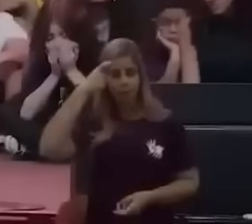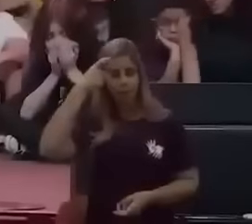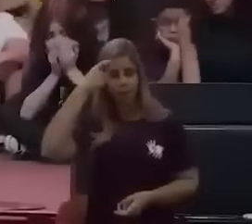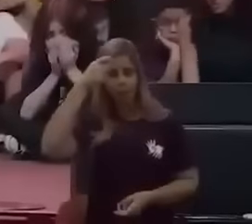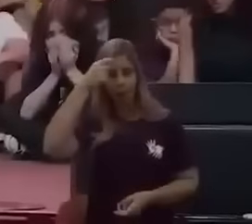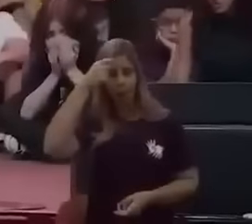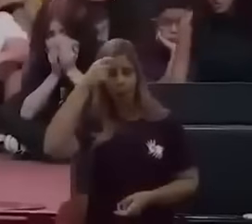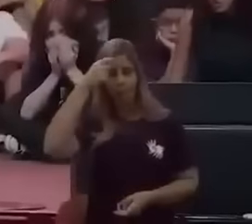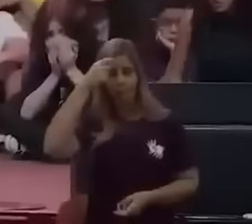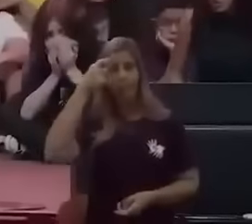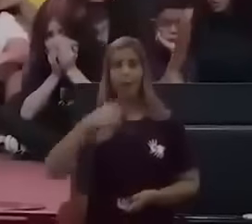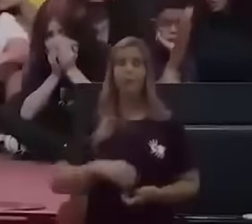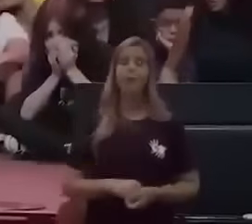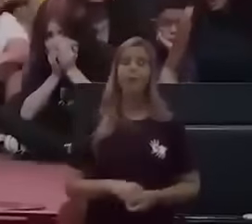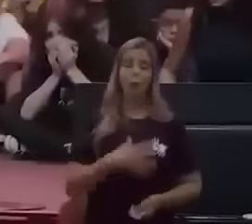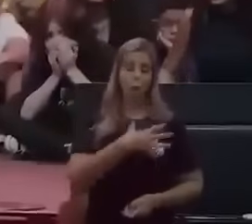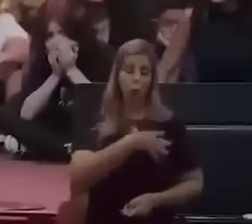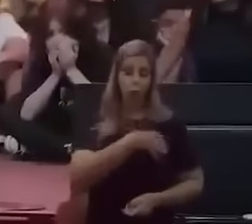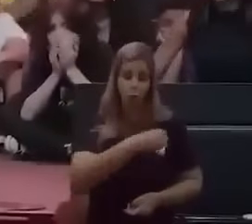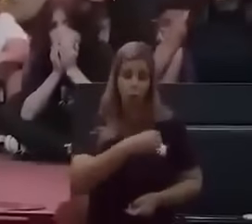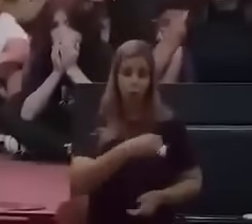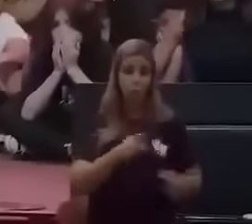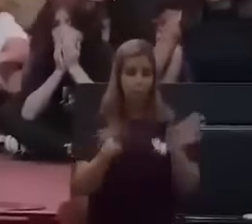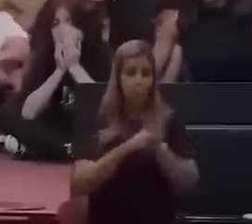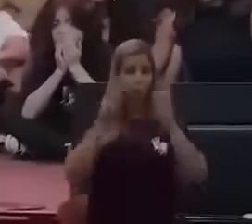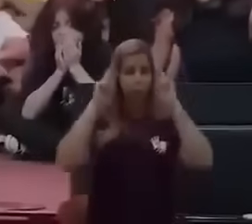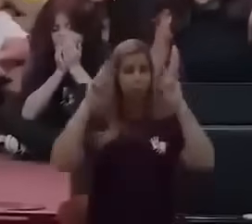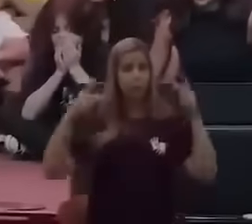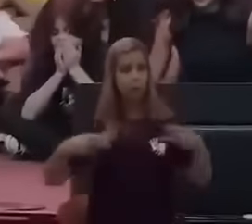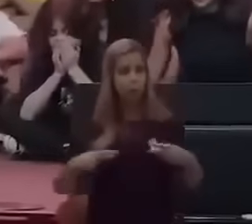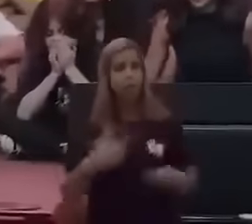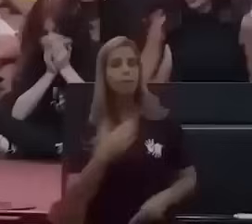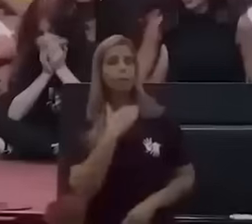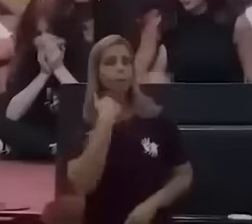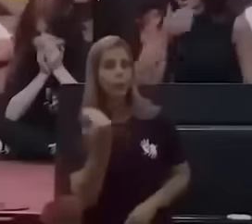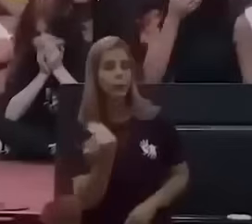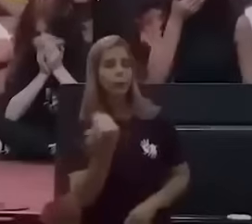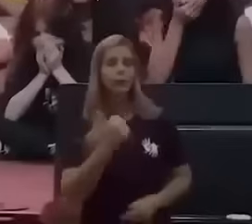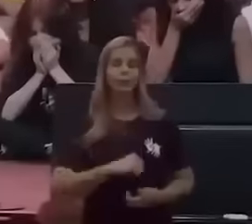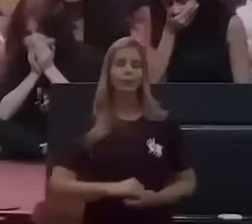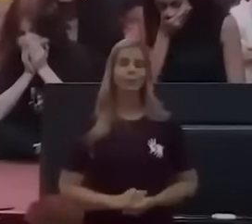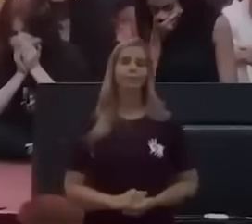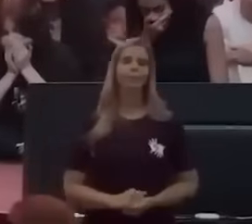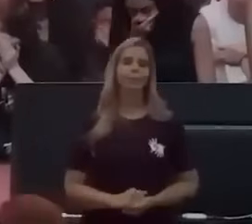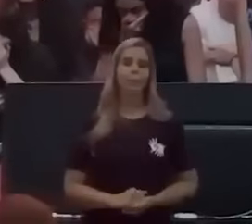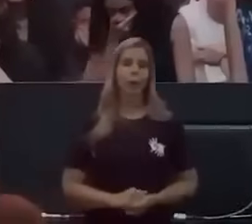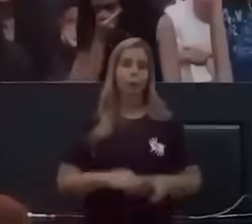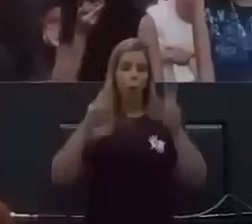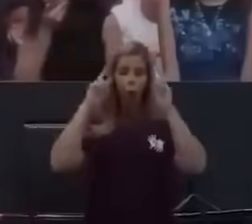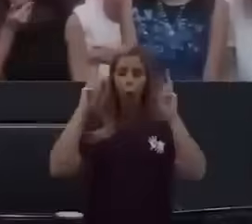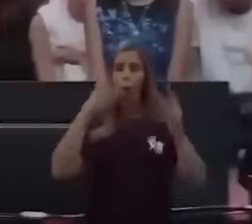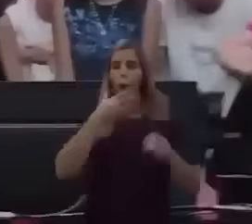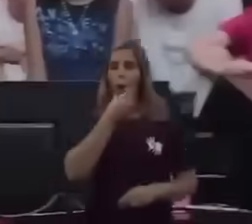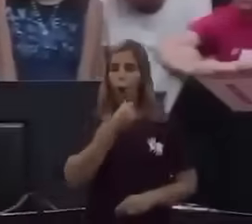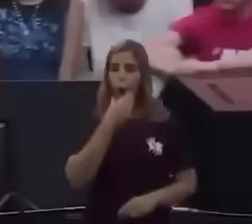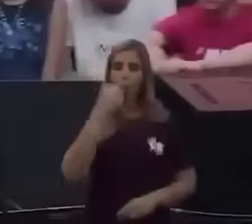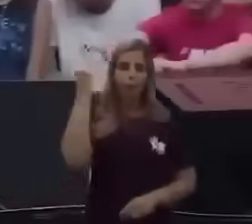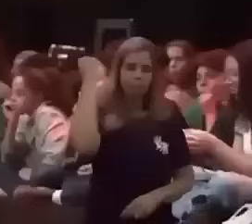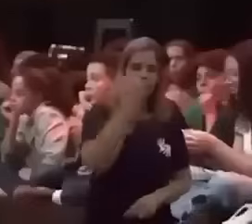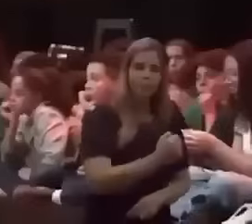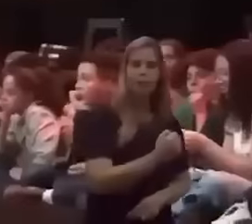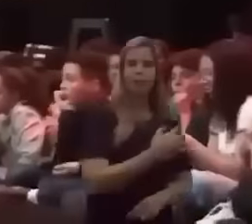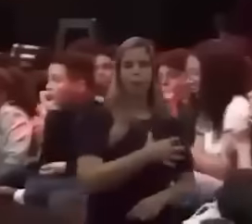filho do homem vai ser entregue nas mãos dos homens. Sabe o que Jesus está dizendo? Não pensem vocês que eu vou mudar minha